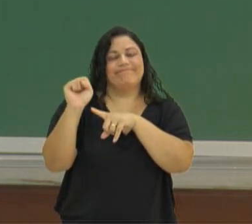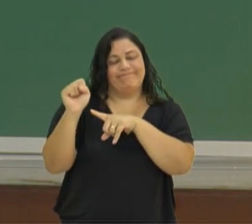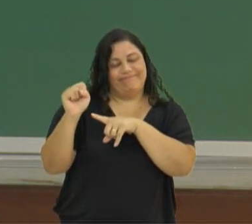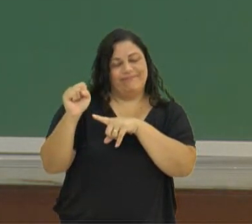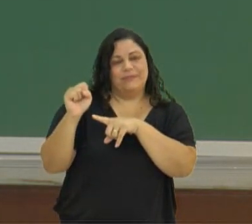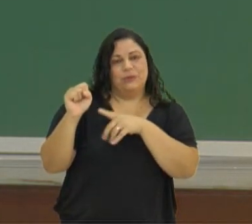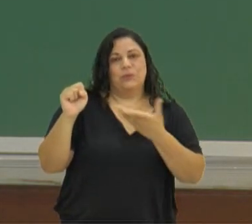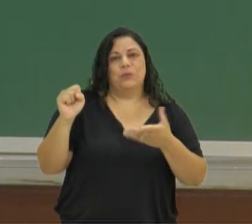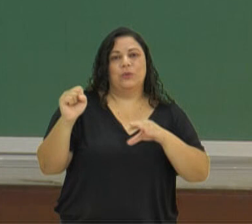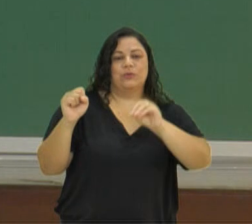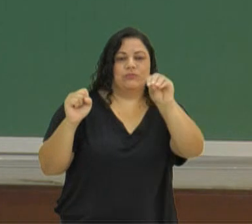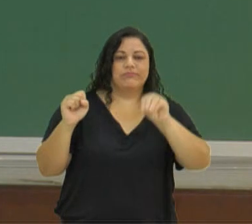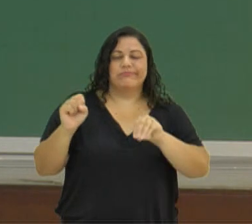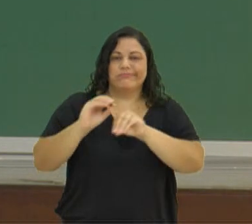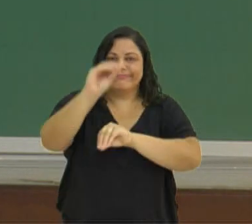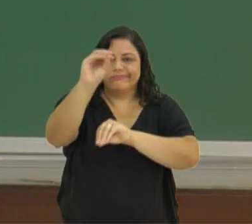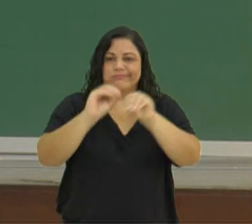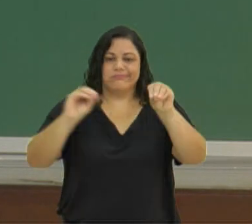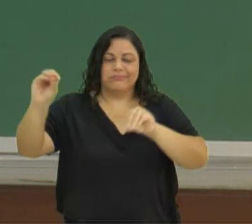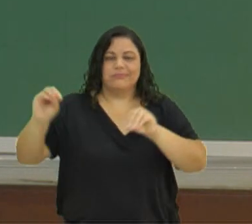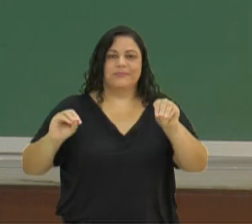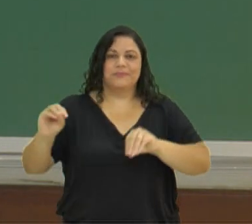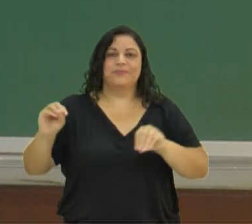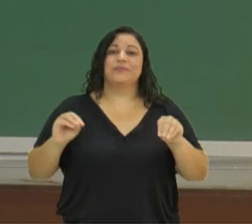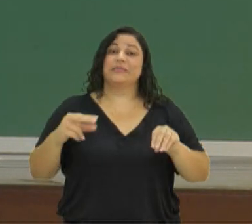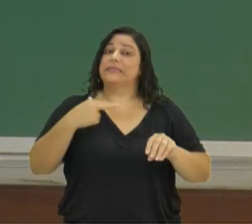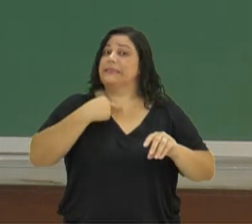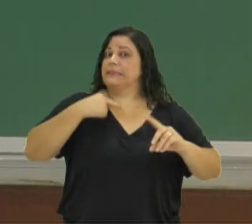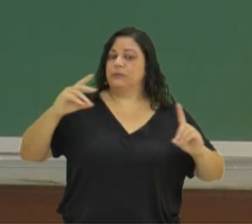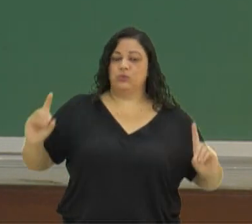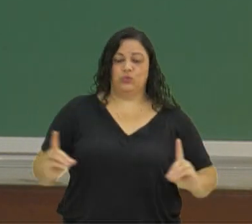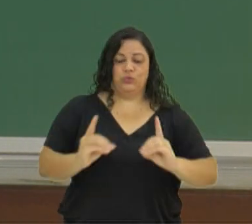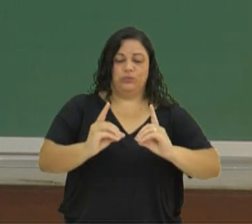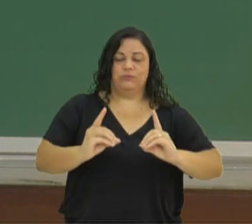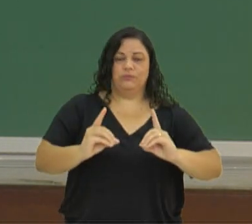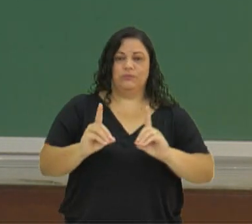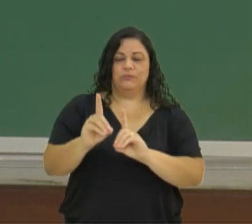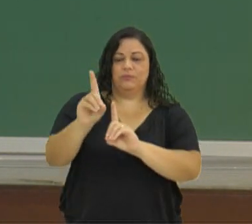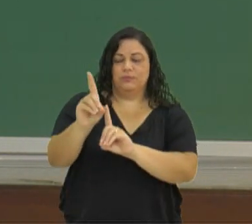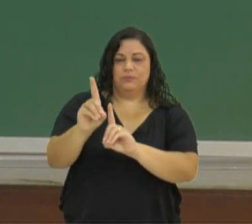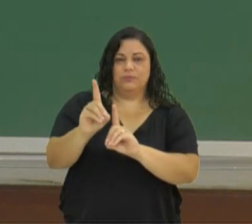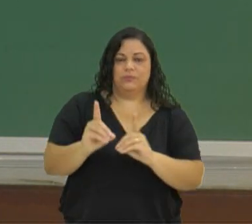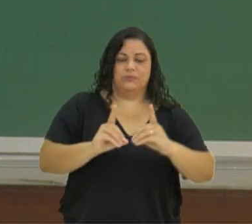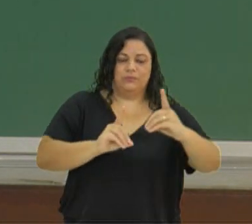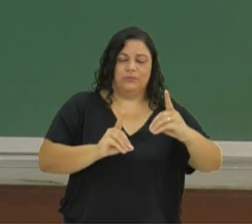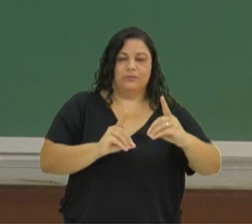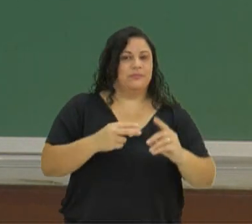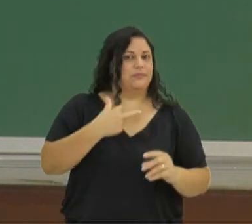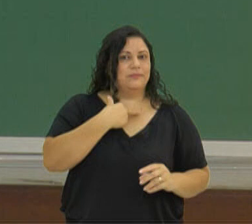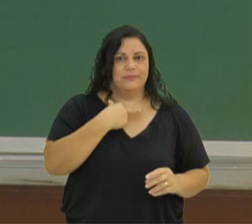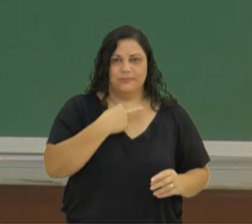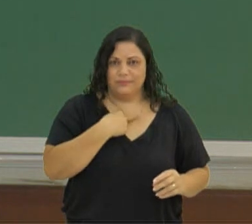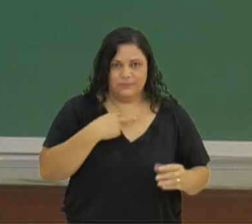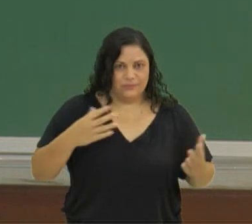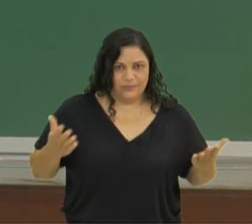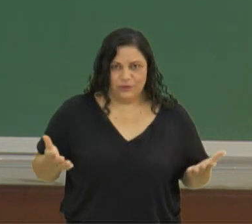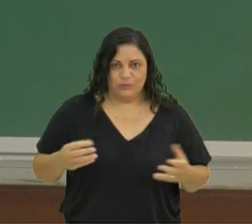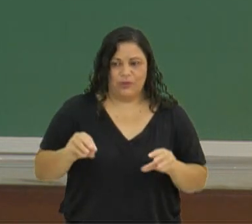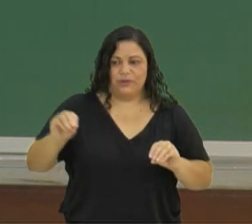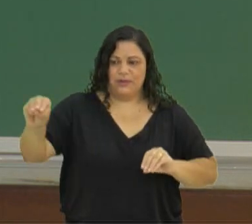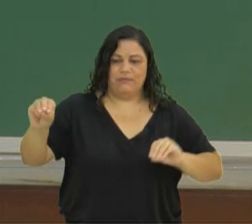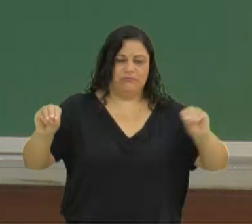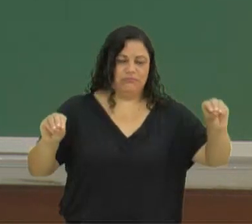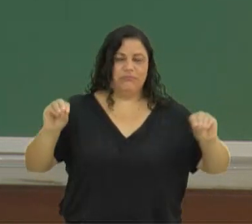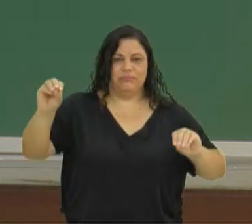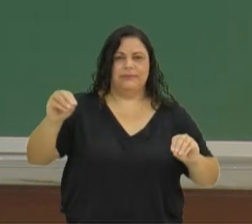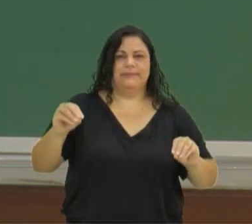damas no tabuleiro de tal maneira que você não ameace uma dama a outra dama. Existem várias maneiras